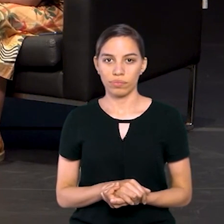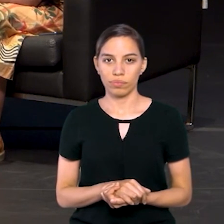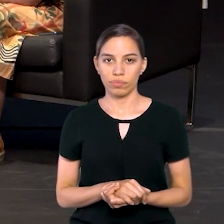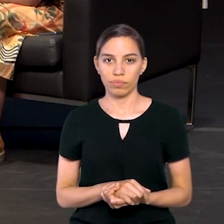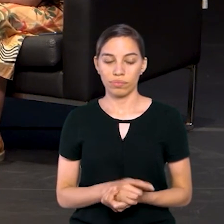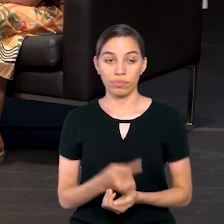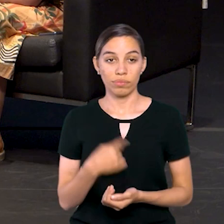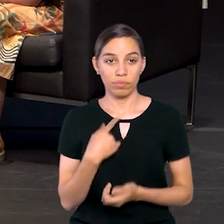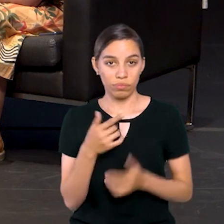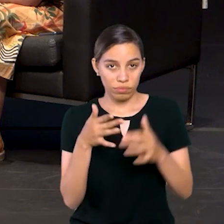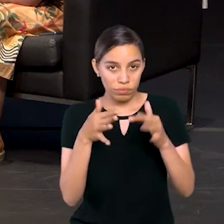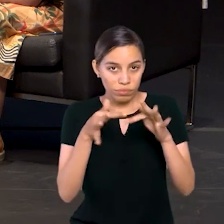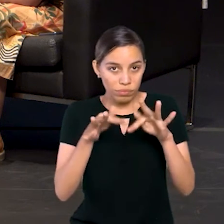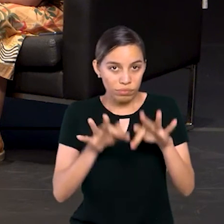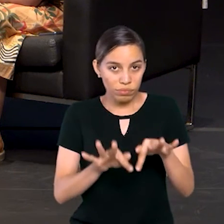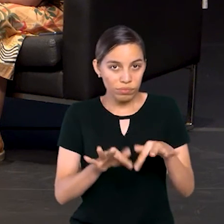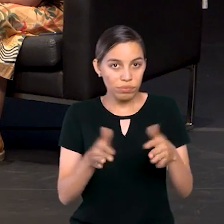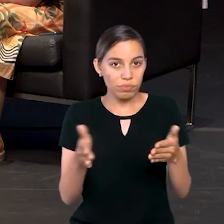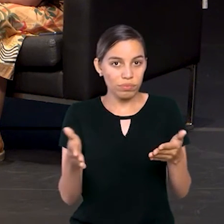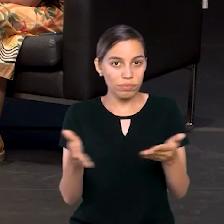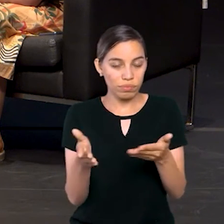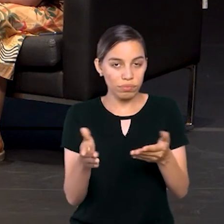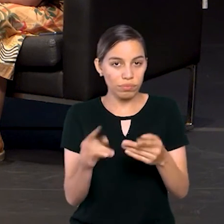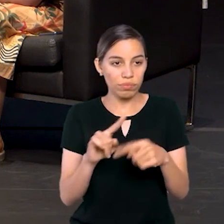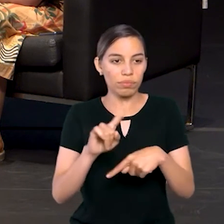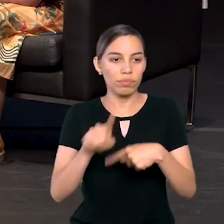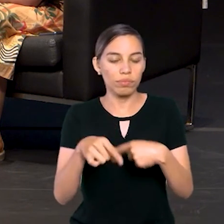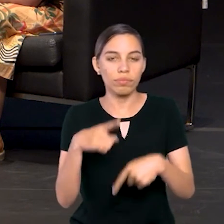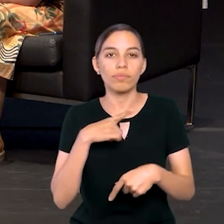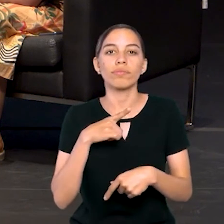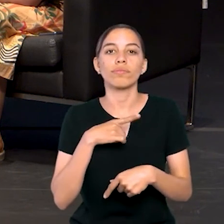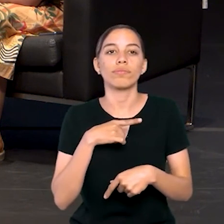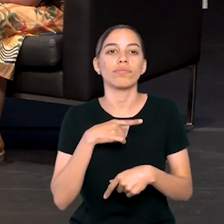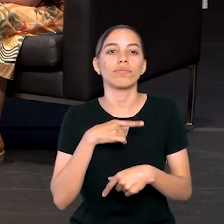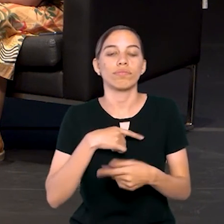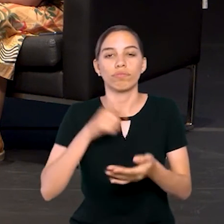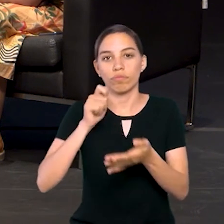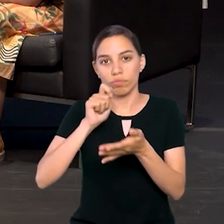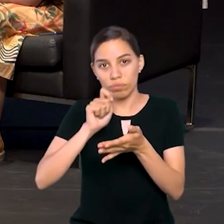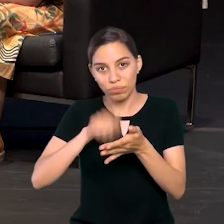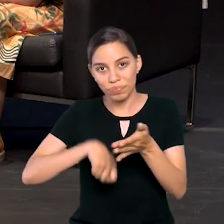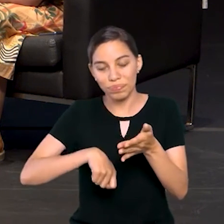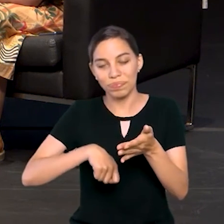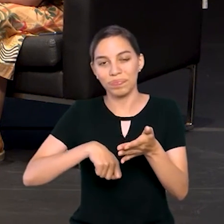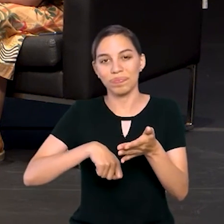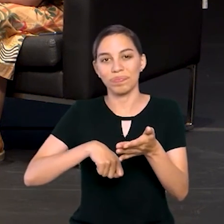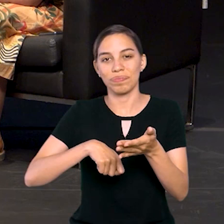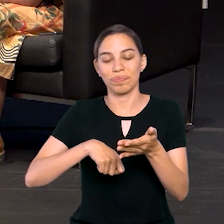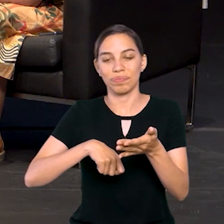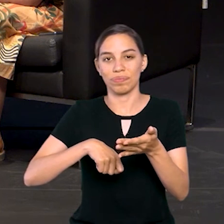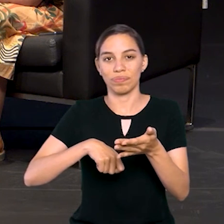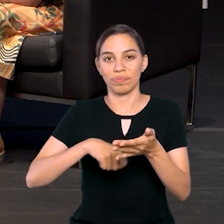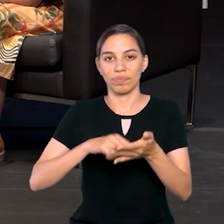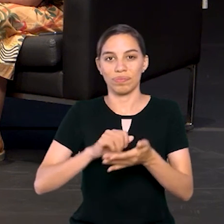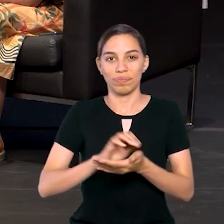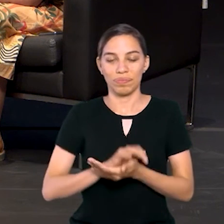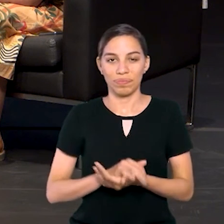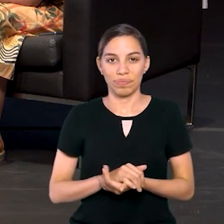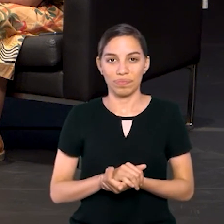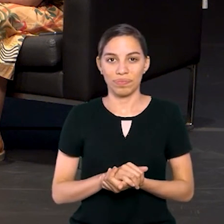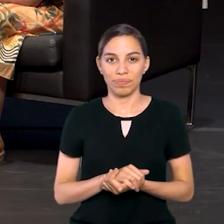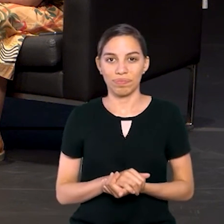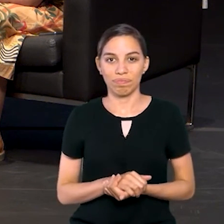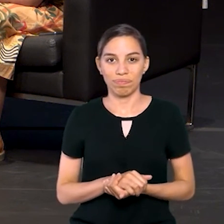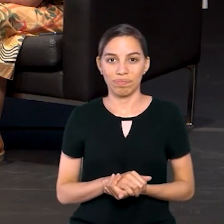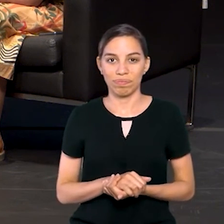a gente vai encerrar essa primeira etapa e, na sequência, tem os autógrafos. E